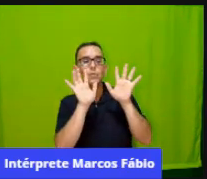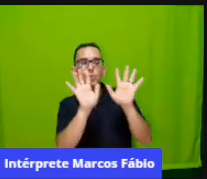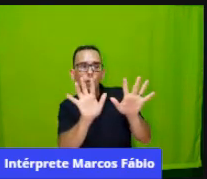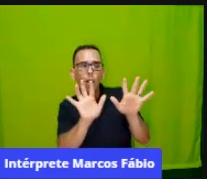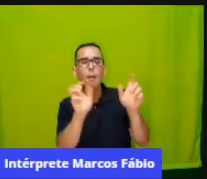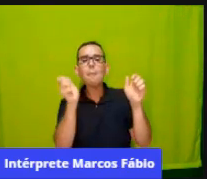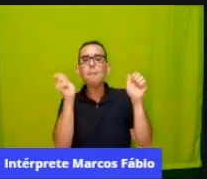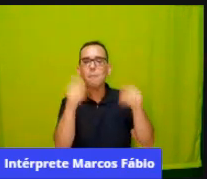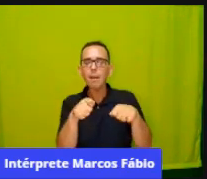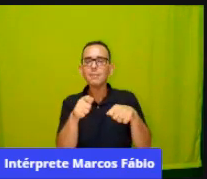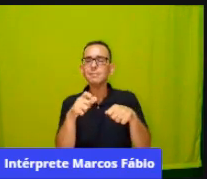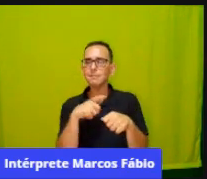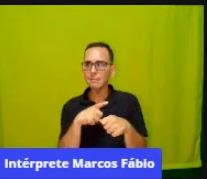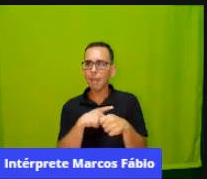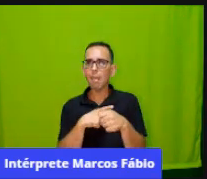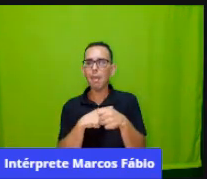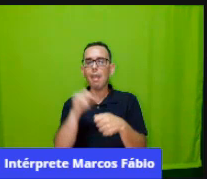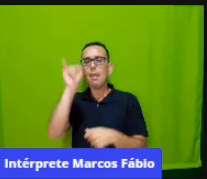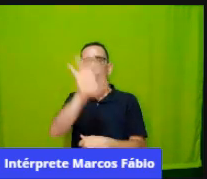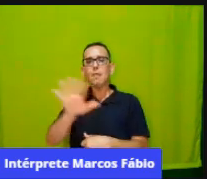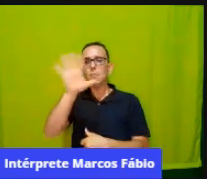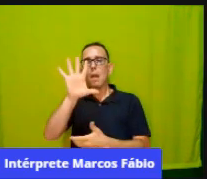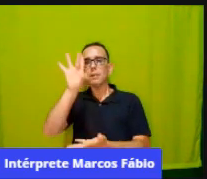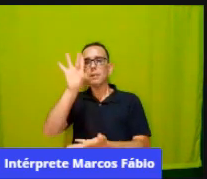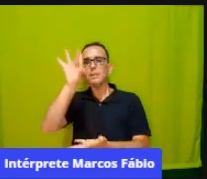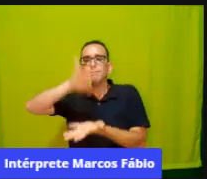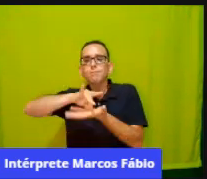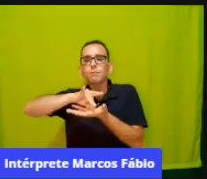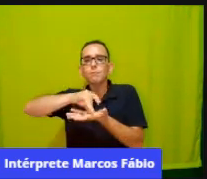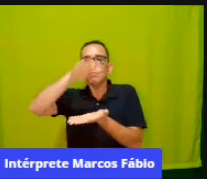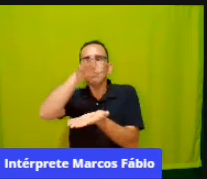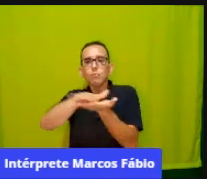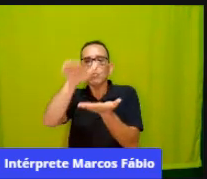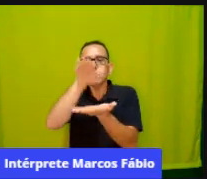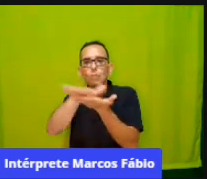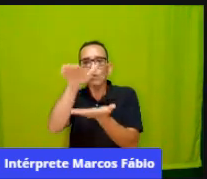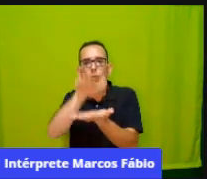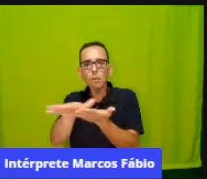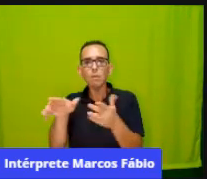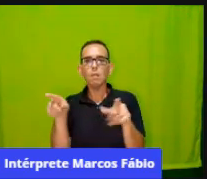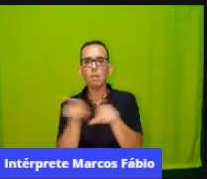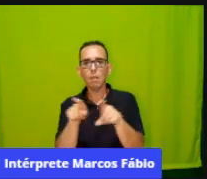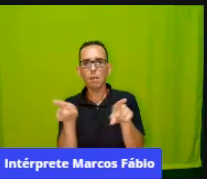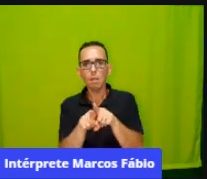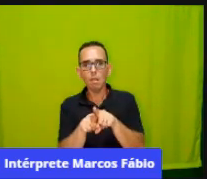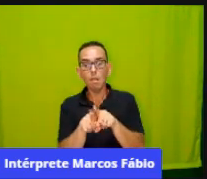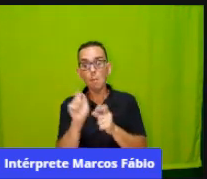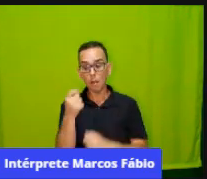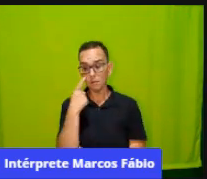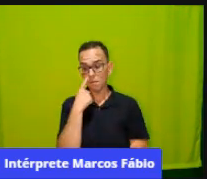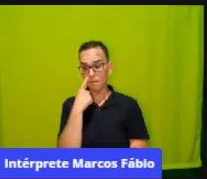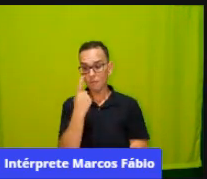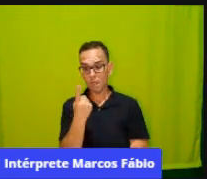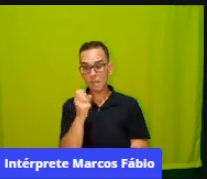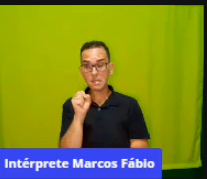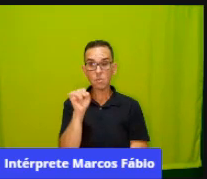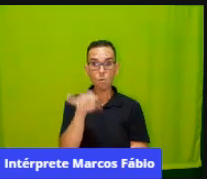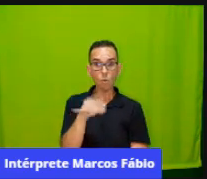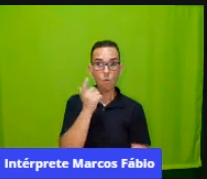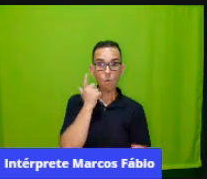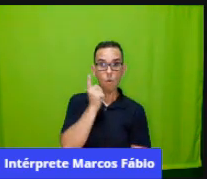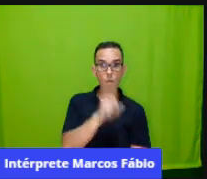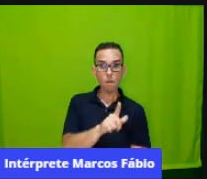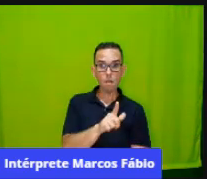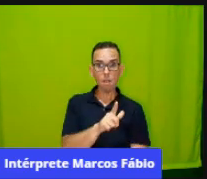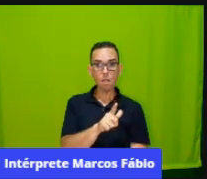e adaptou ele, né? Sim. Mas isso aqui a gente pode estar escolhendo imagens reais, né?